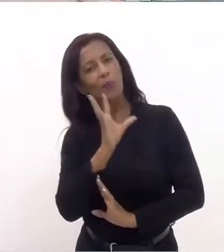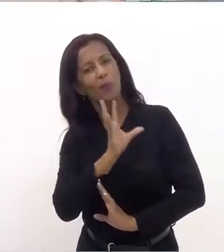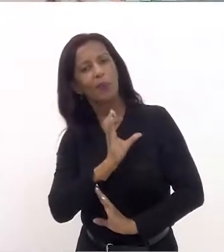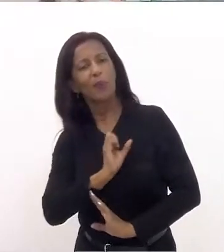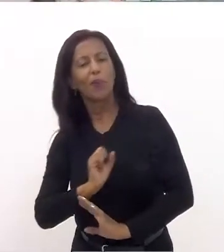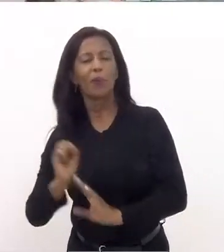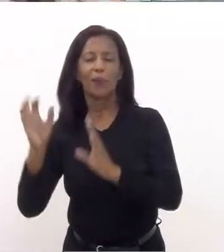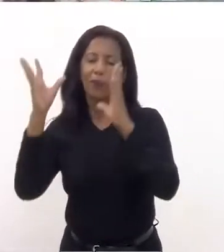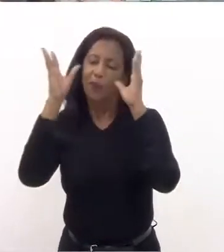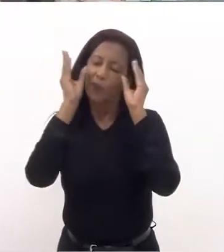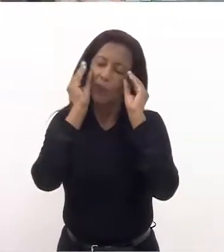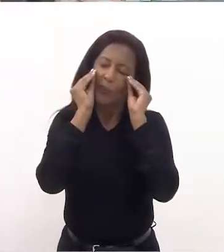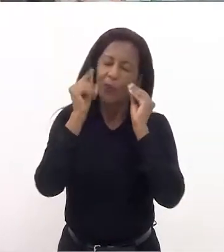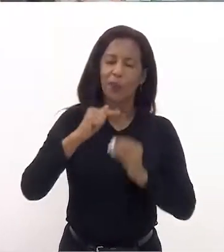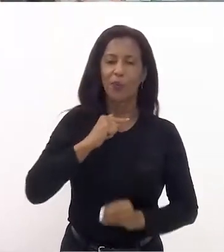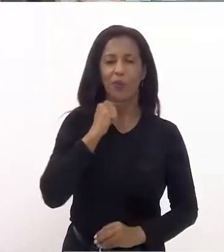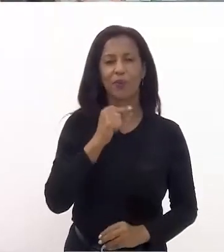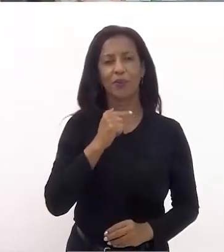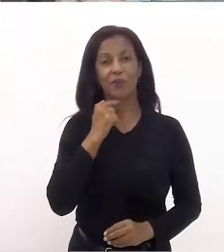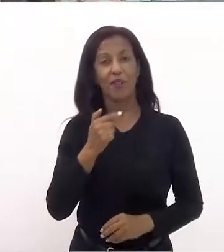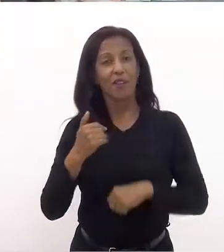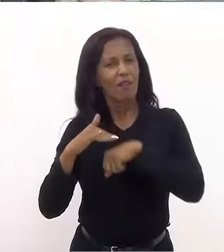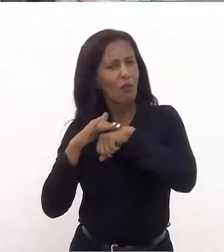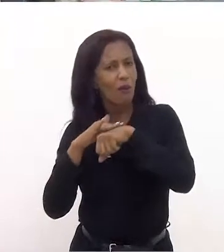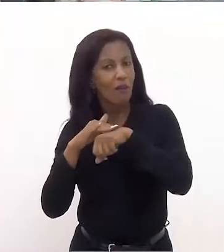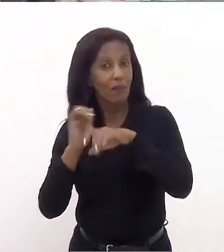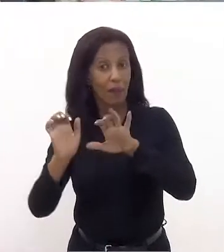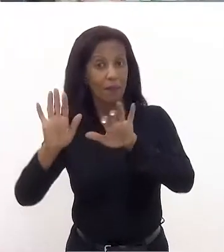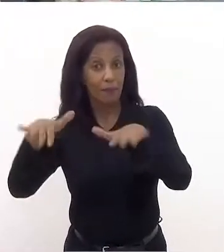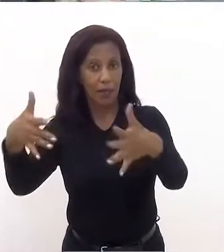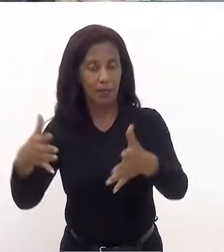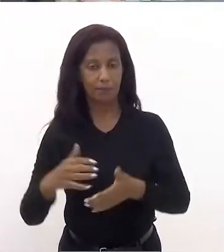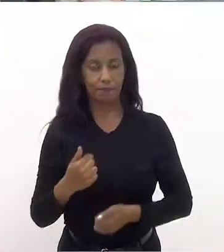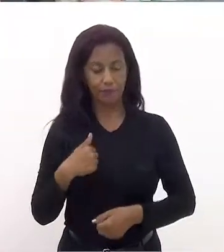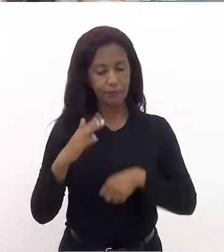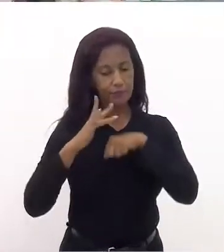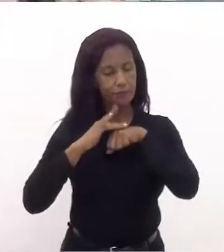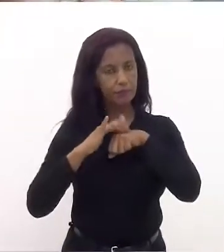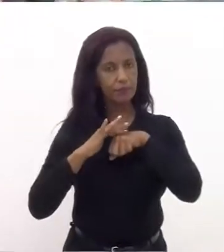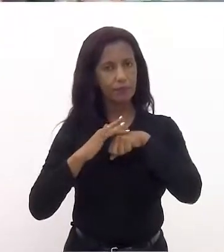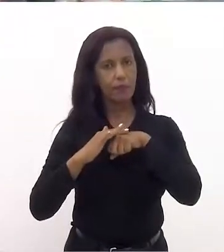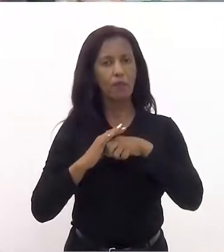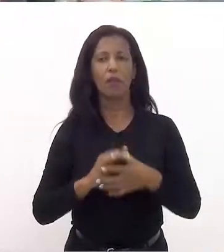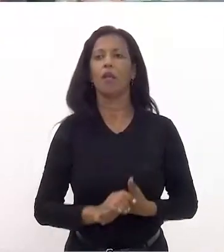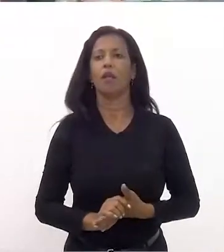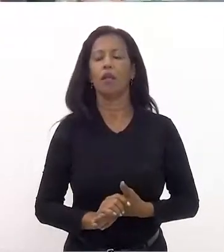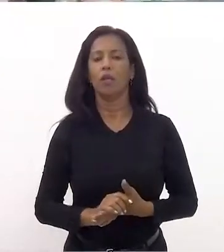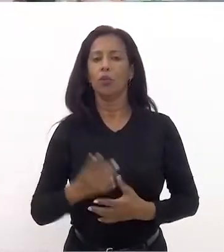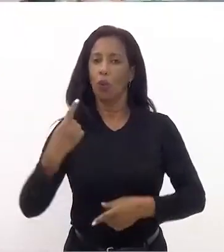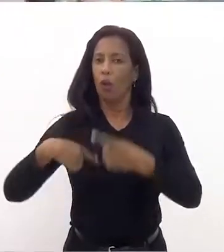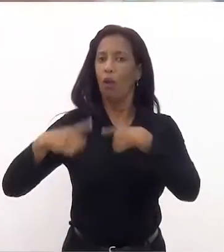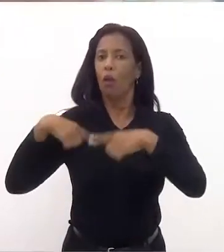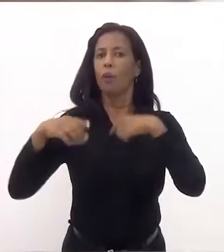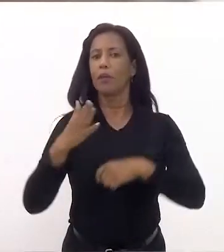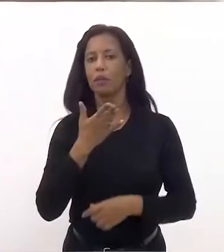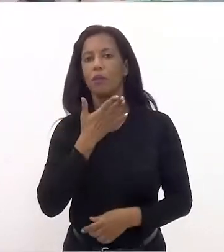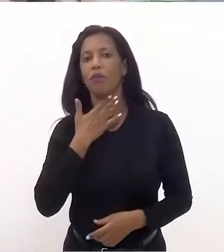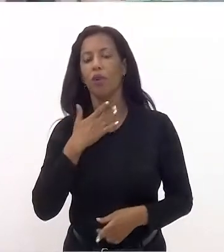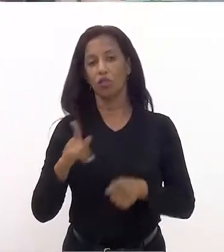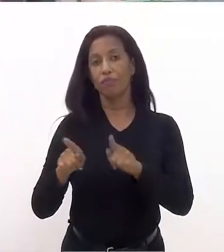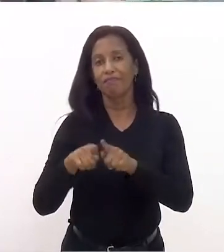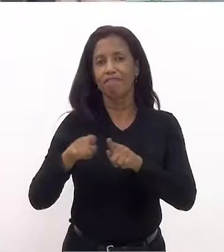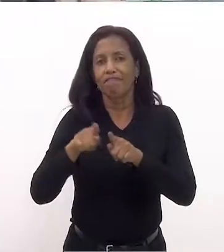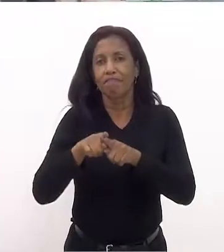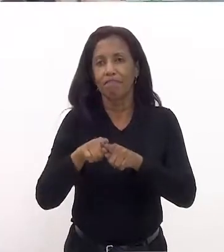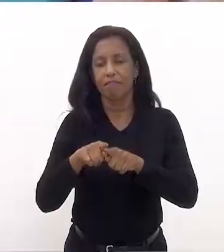meu bem dormir. Eu cantava isso muito bem, mas como eu fiquei doente, eu estou em recuperação da voz